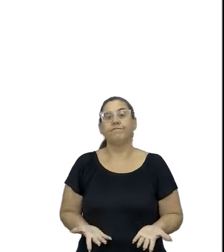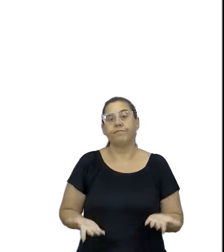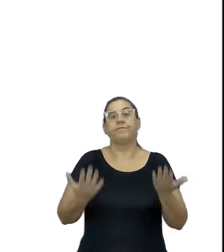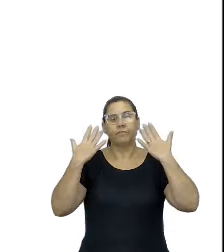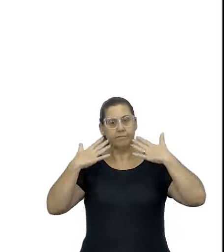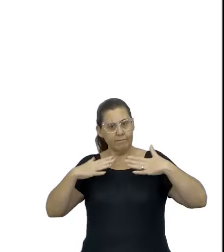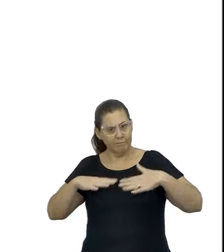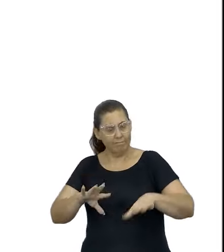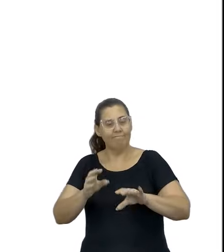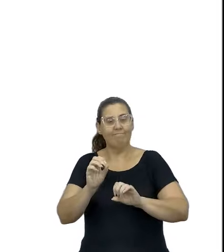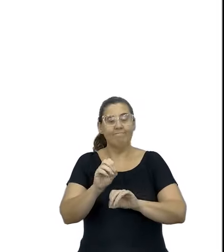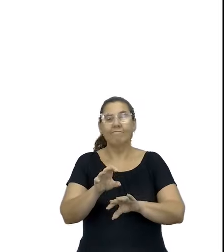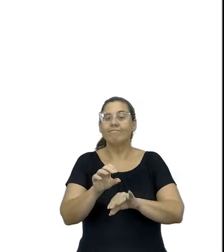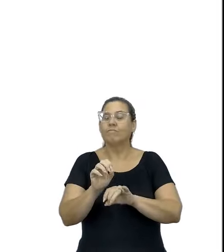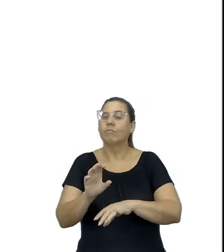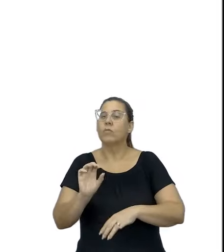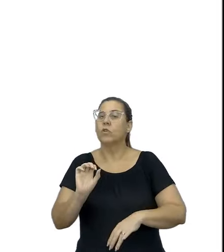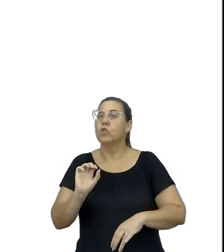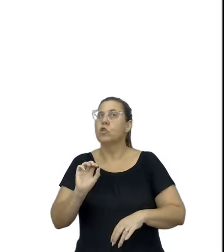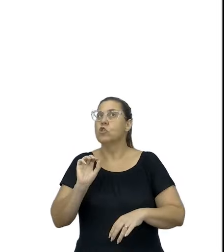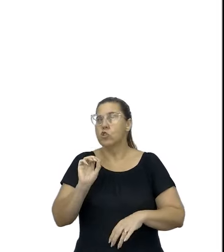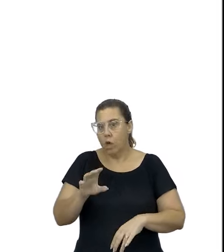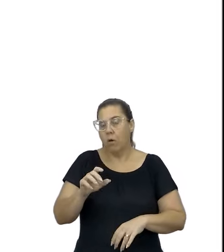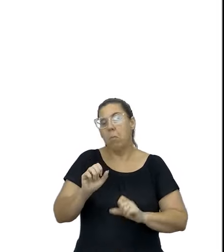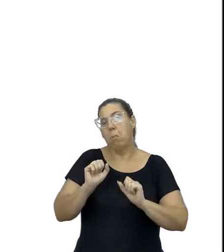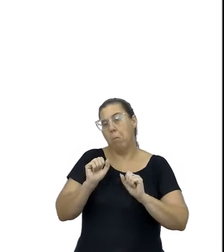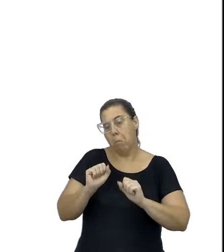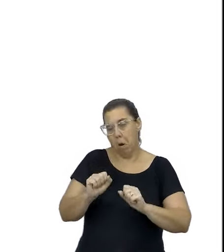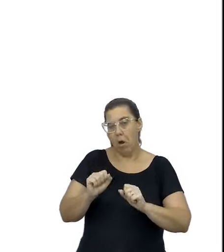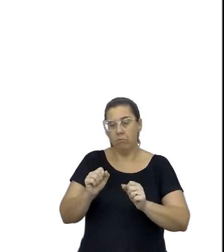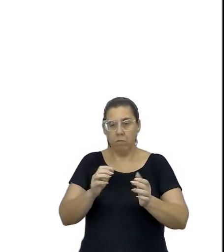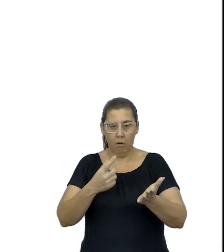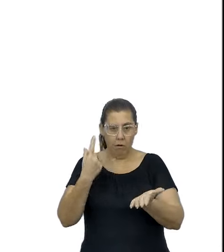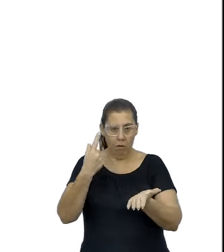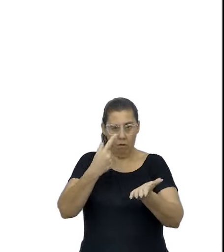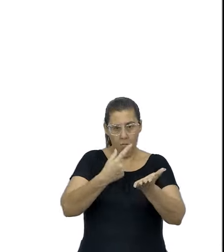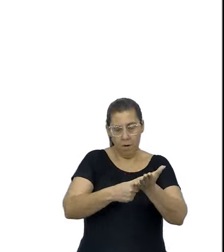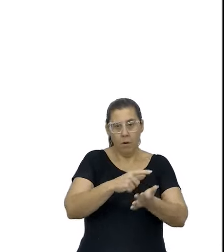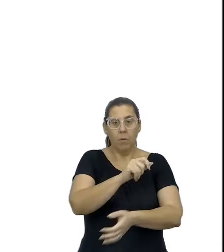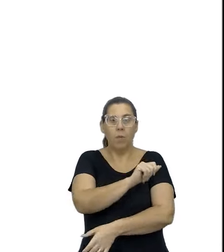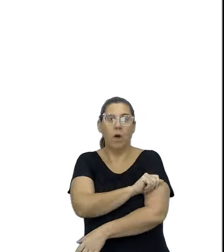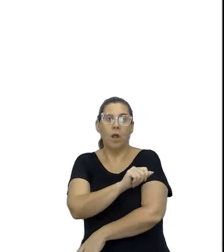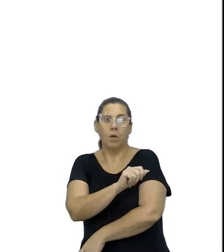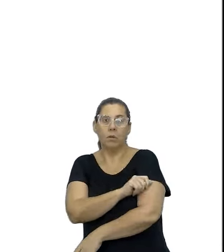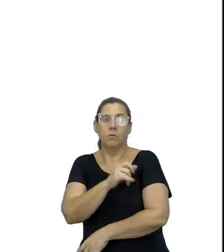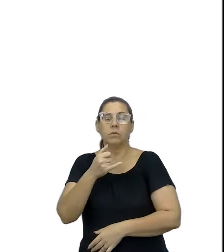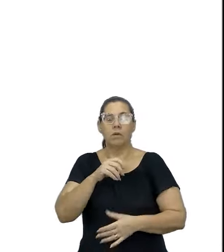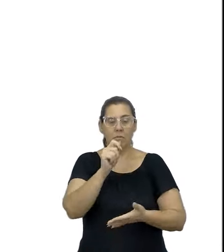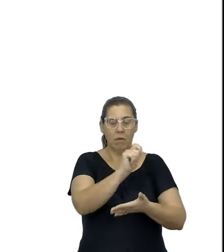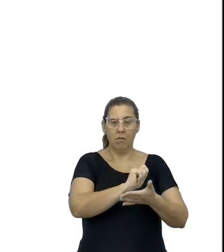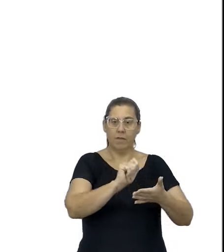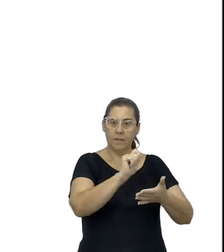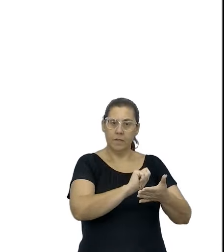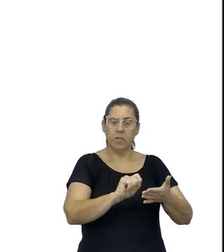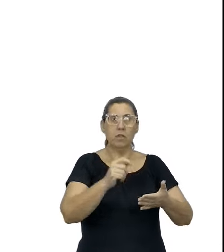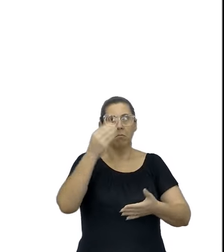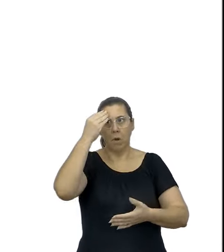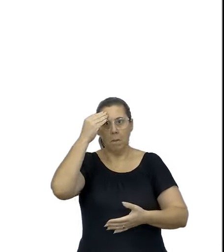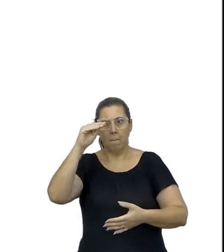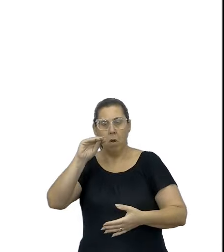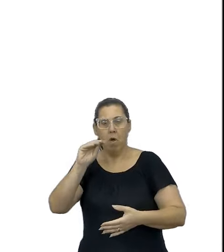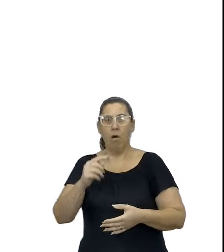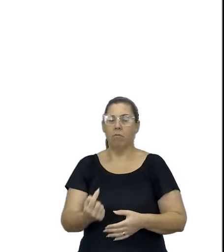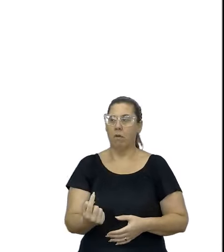essa orientação somente poderá ser considerada e assimilada por estudante cuja escrita seguir por uma hipótese